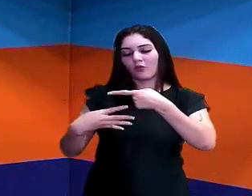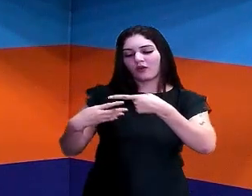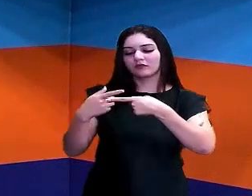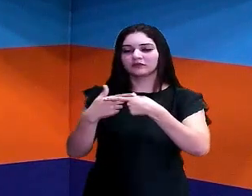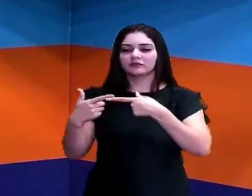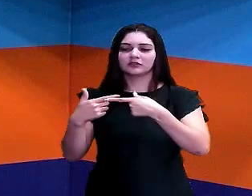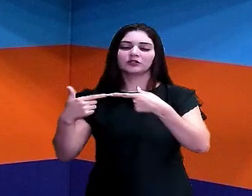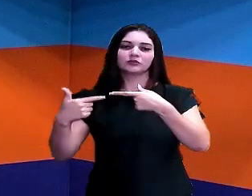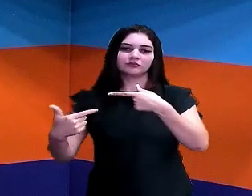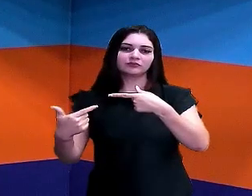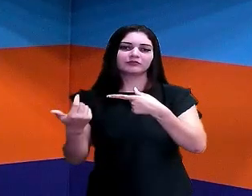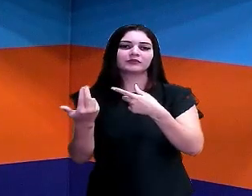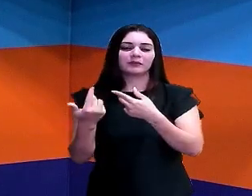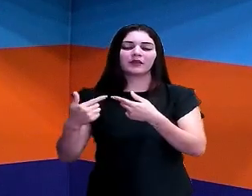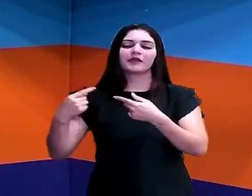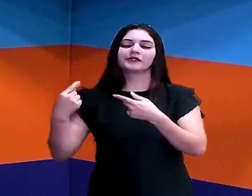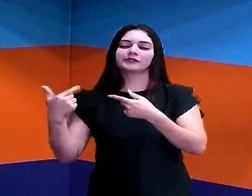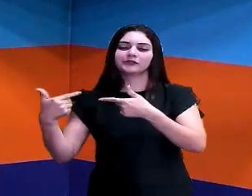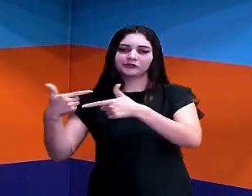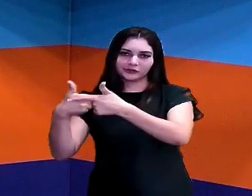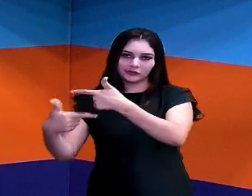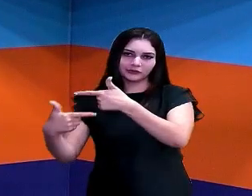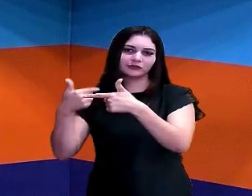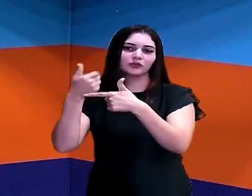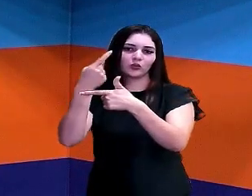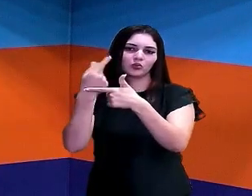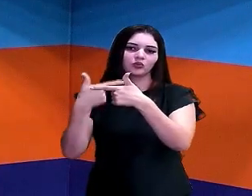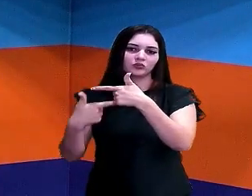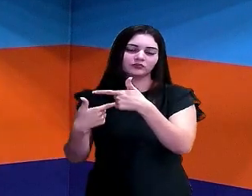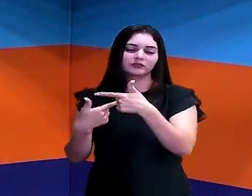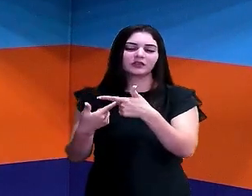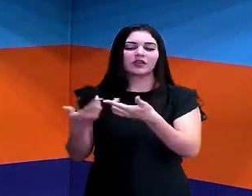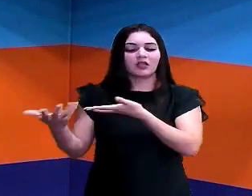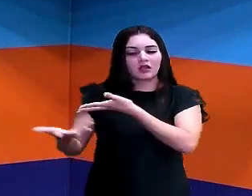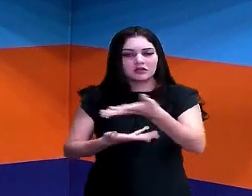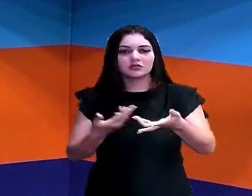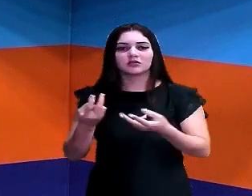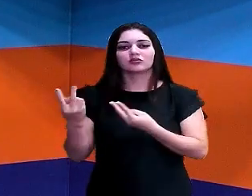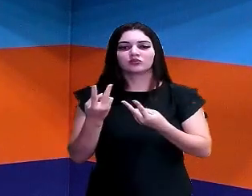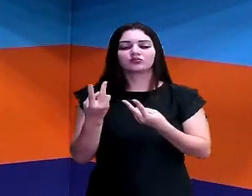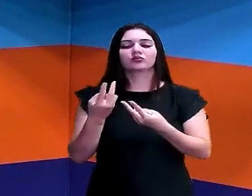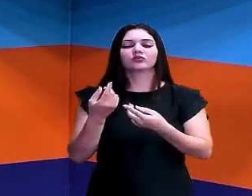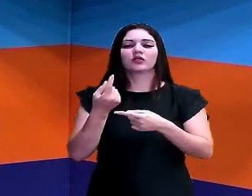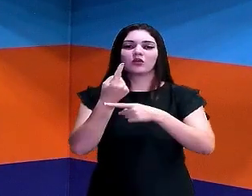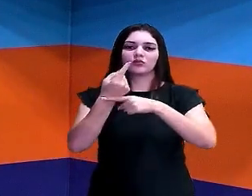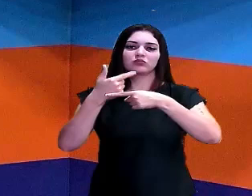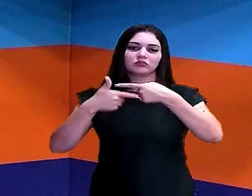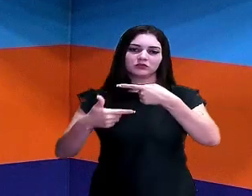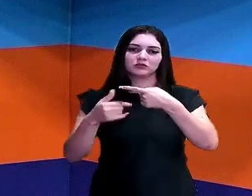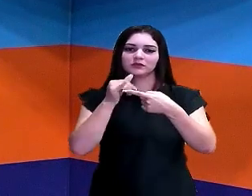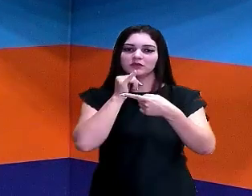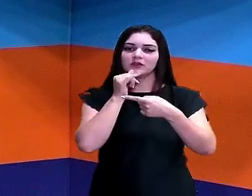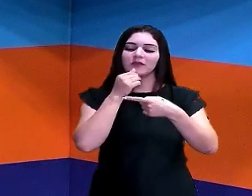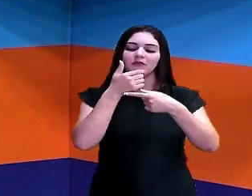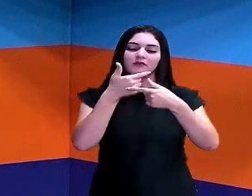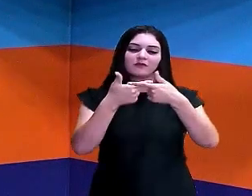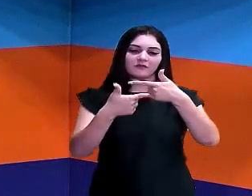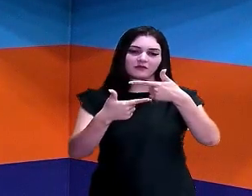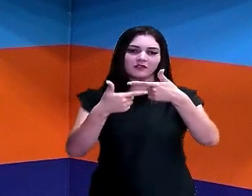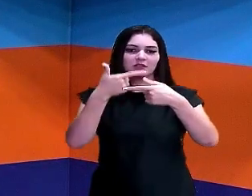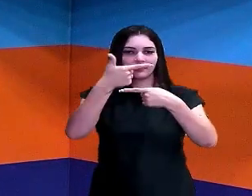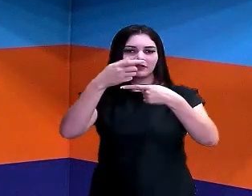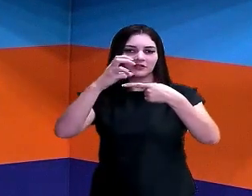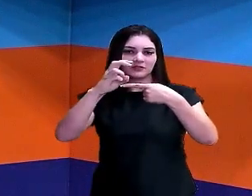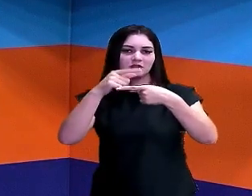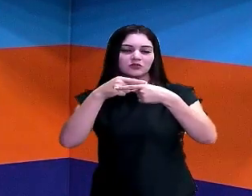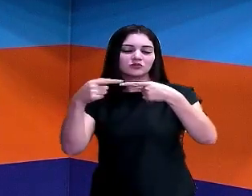2, 1 meio. Vejam que a relação desses dois dá essa ideia de 1 meio, tá? Então, 25% é igual a 25 sobre 100, que